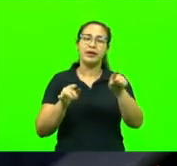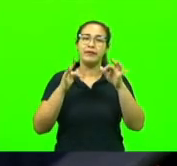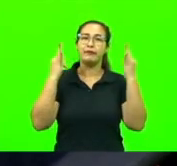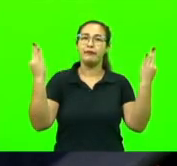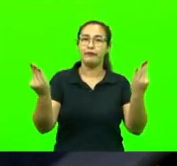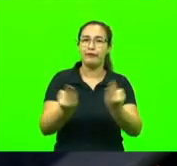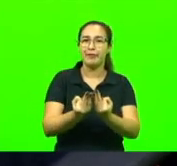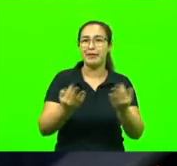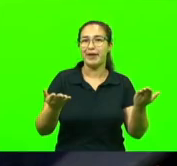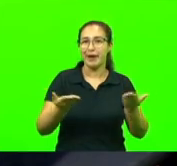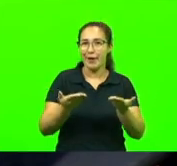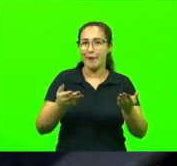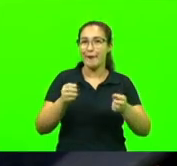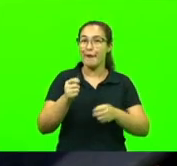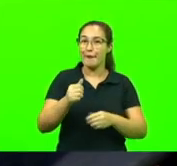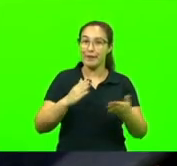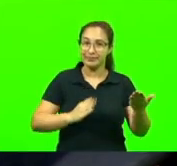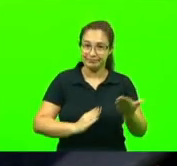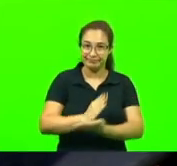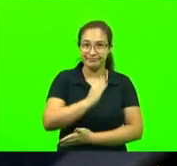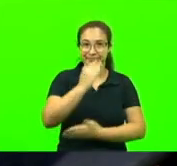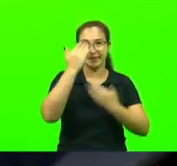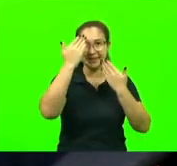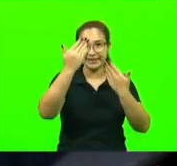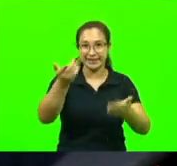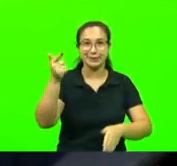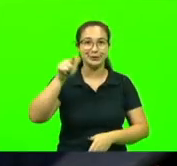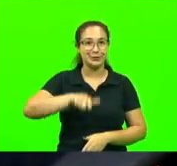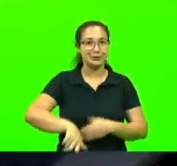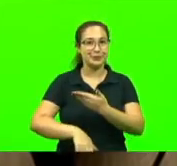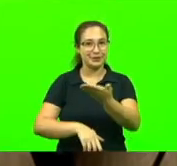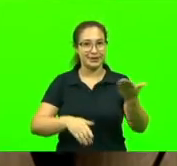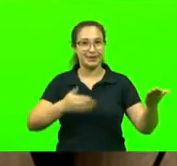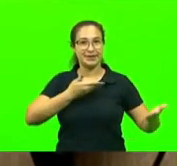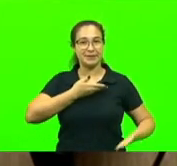segue para aprovação. E eu agradeço mais uma vez a todos os colegas.